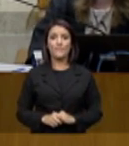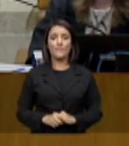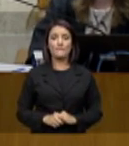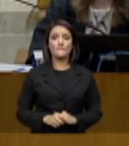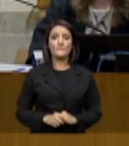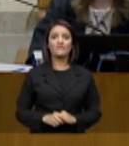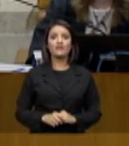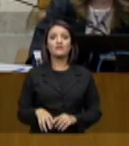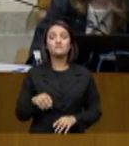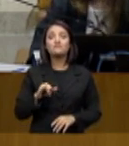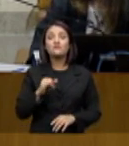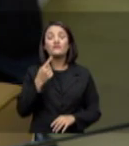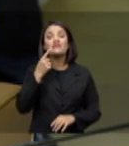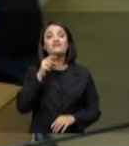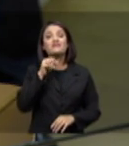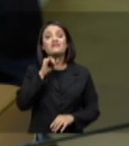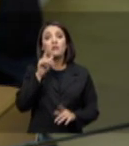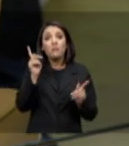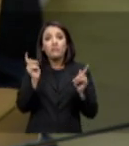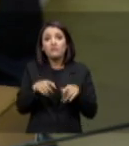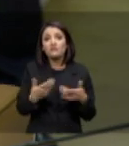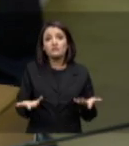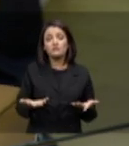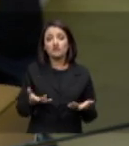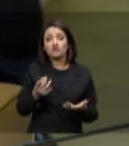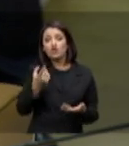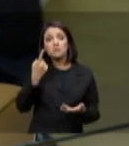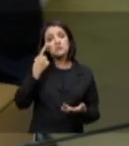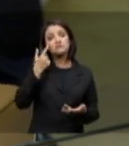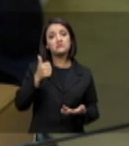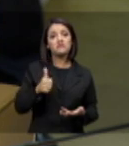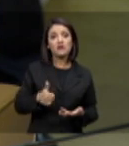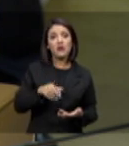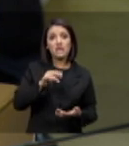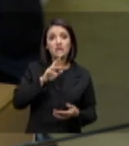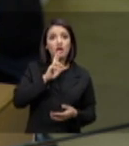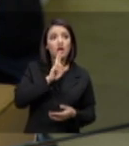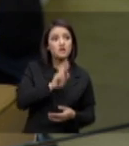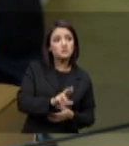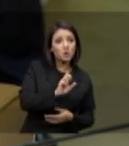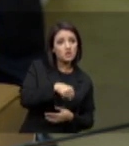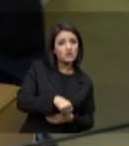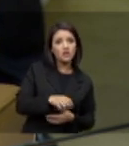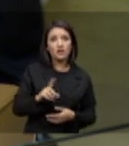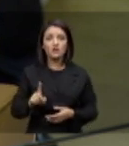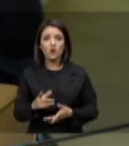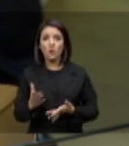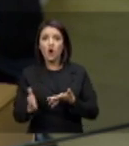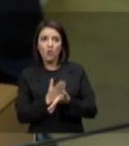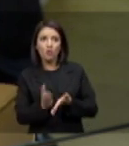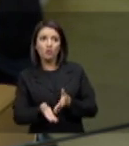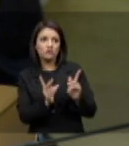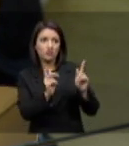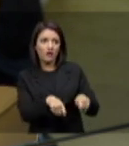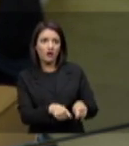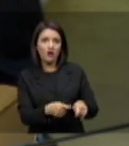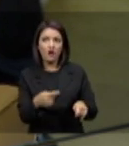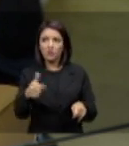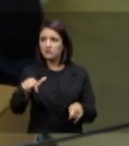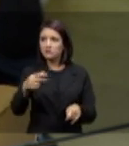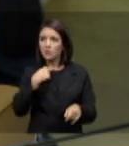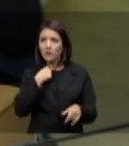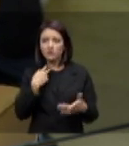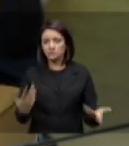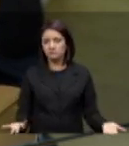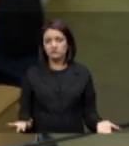a possibilidade simples possibilidades será objeto de exame caso a caso pelo juízo